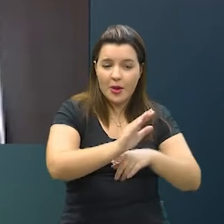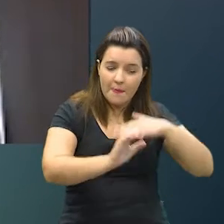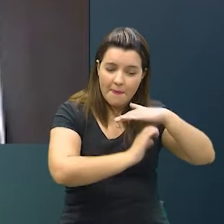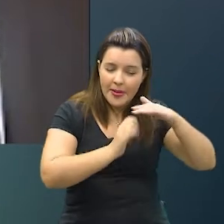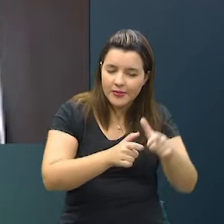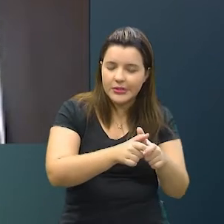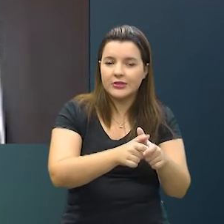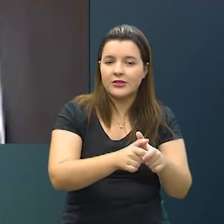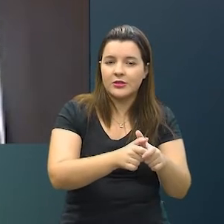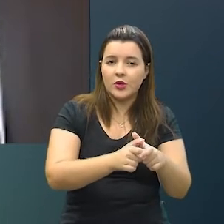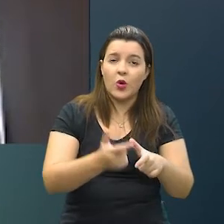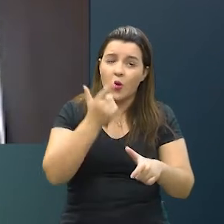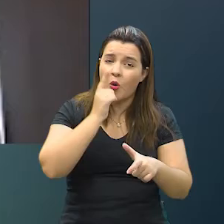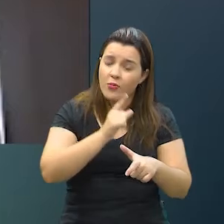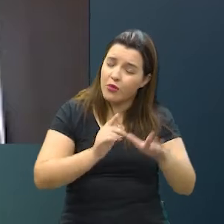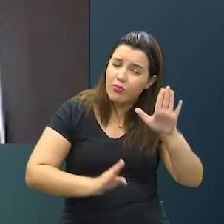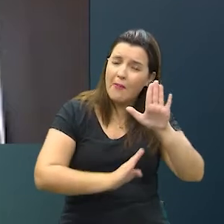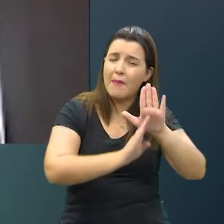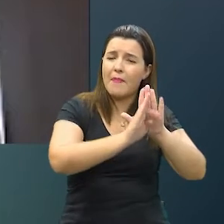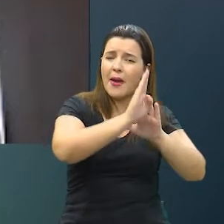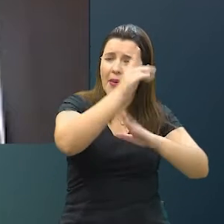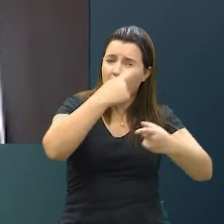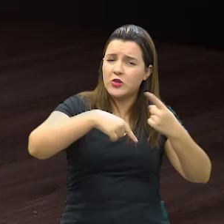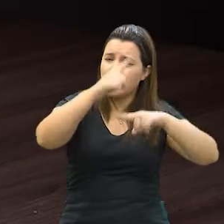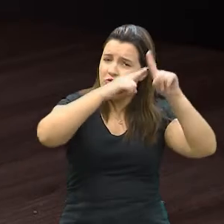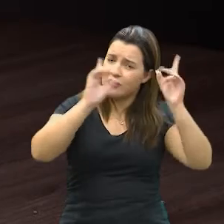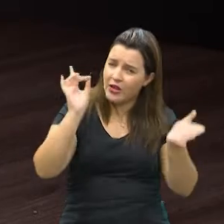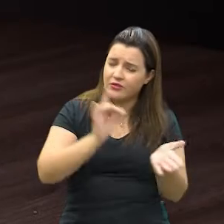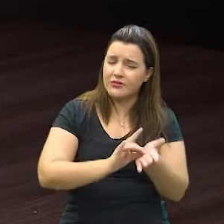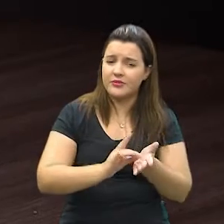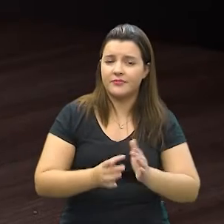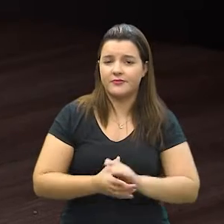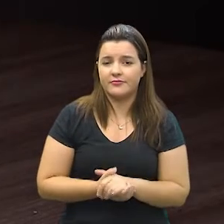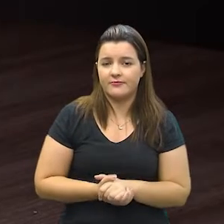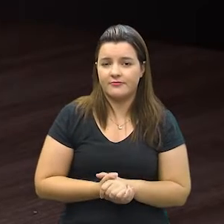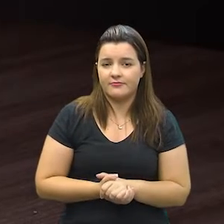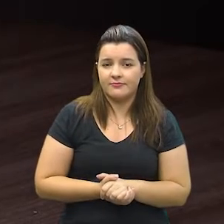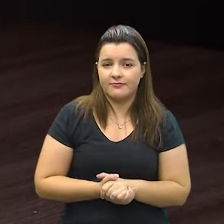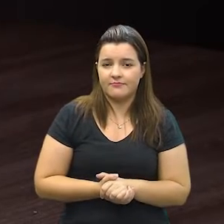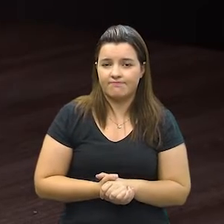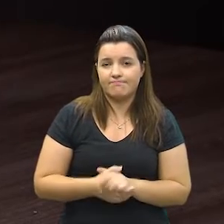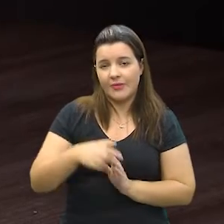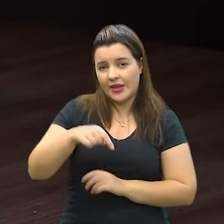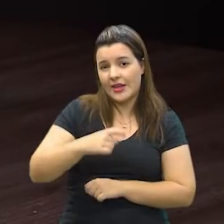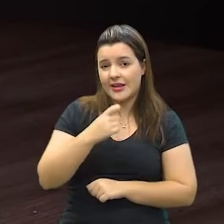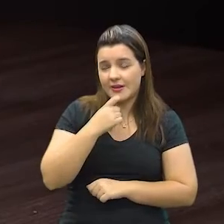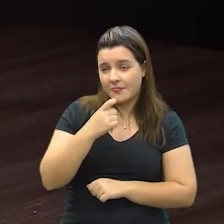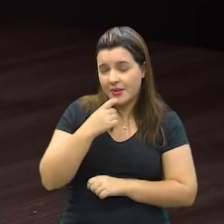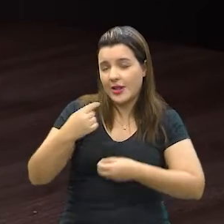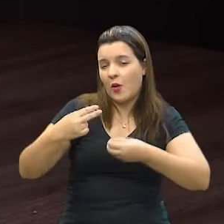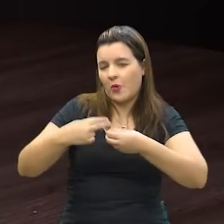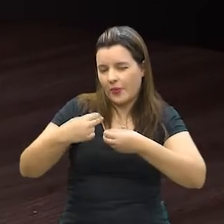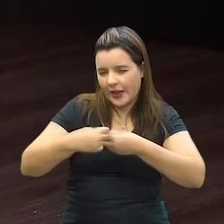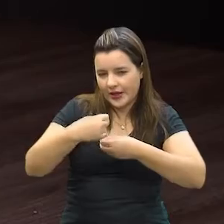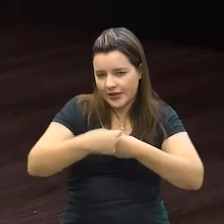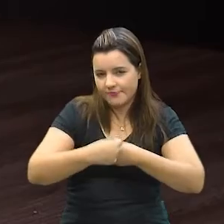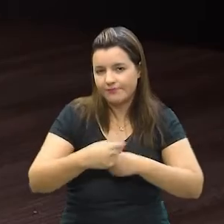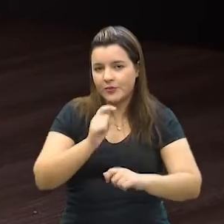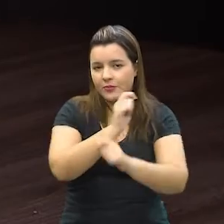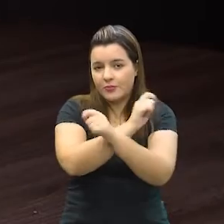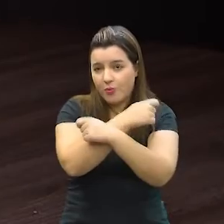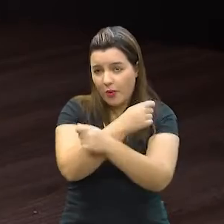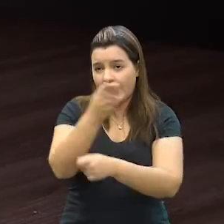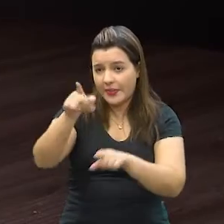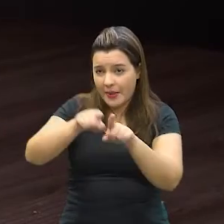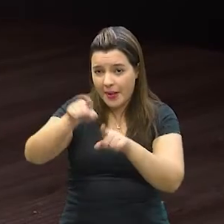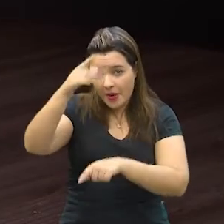que essa pequena indústria chegue e tenha um sucesso, né? Quando você fala, a gente está falando de Campinas, né, da Unicamp e